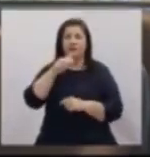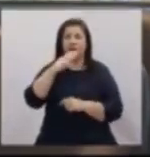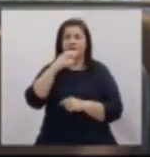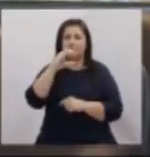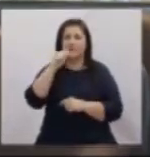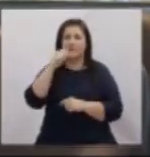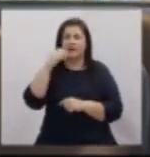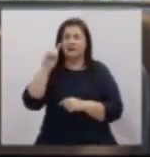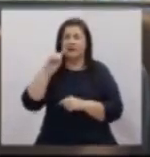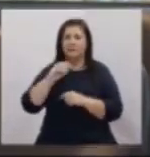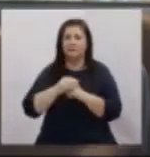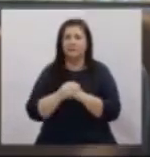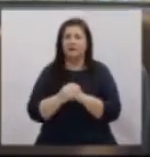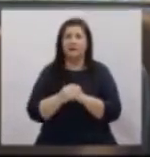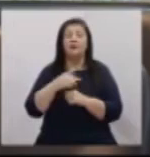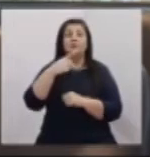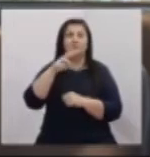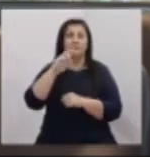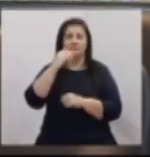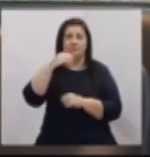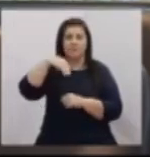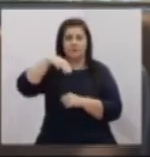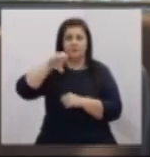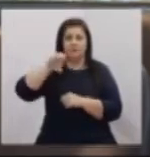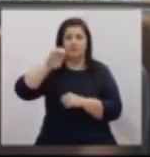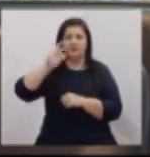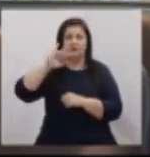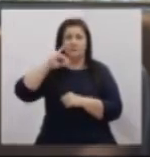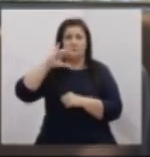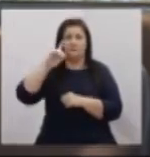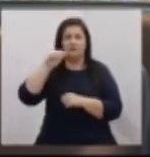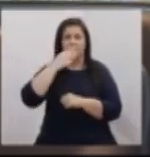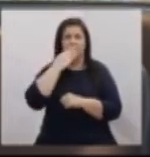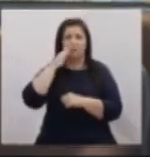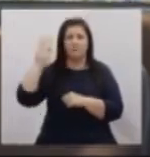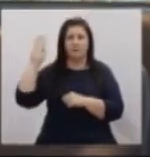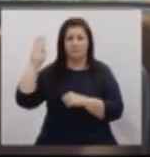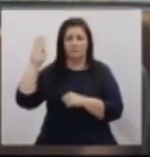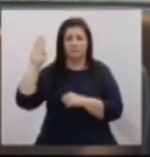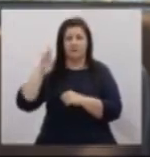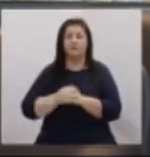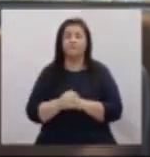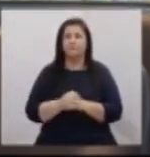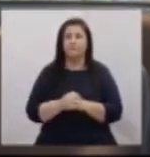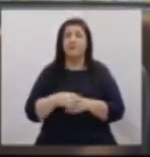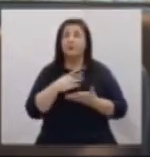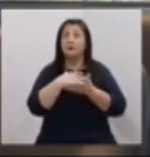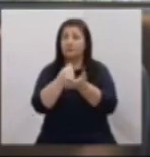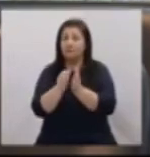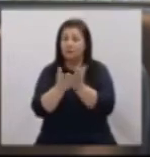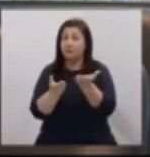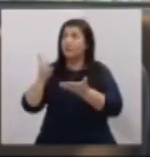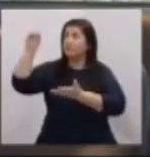onde sou líder ali, e aonde nós levamos a palavra de Deus, né, em primeira mão, digno,